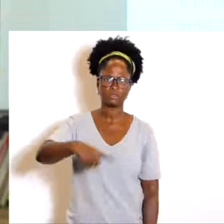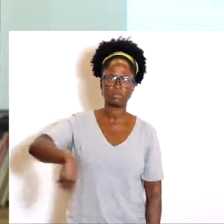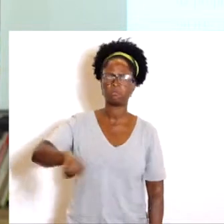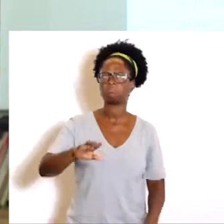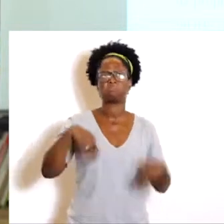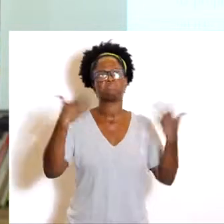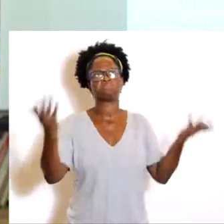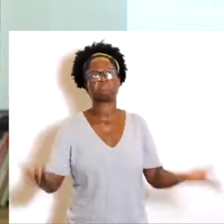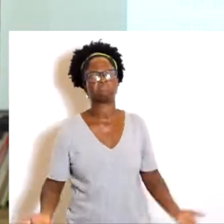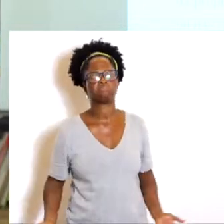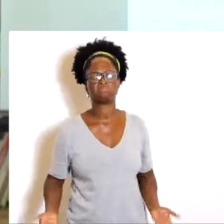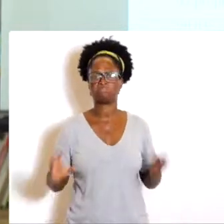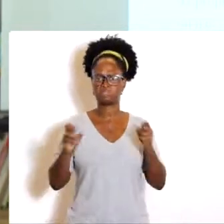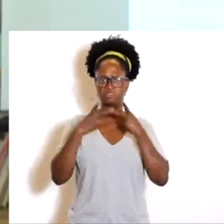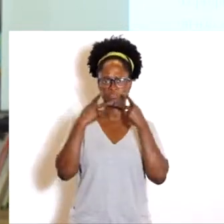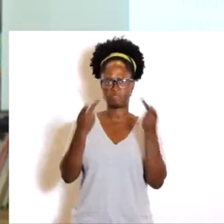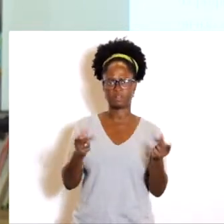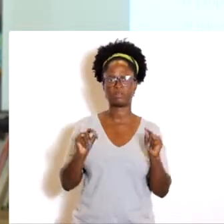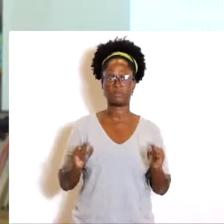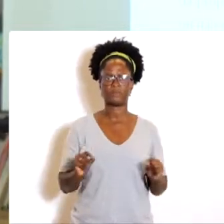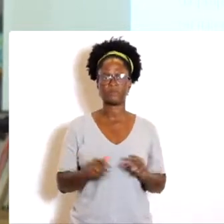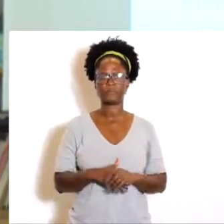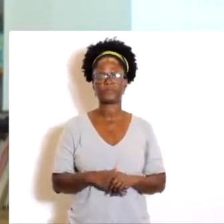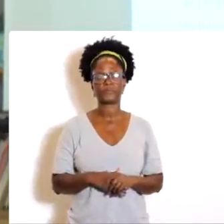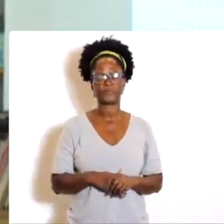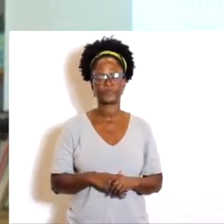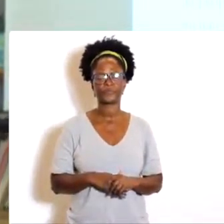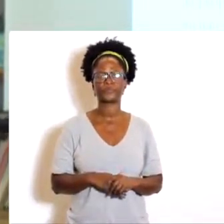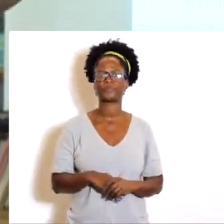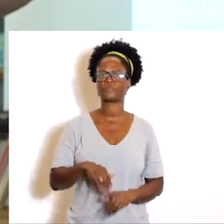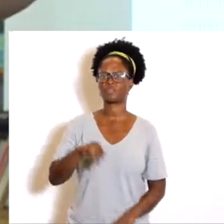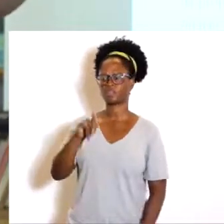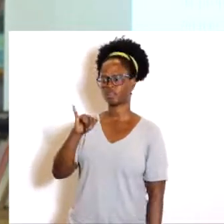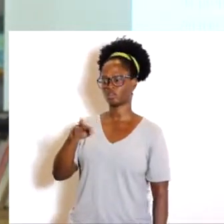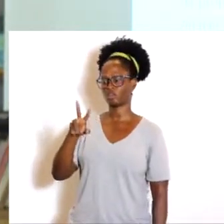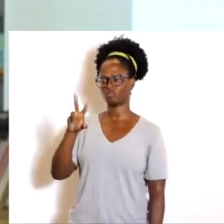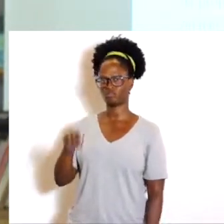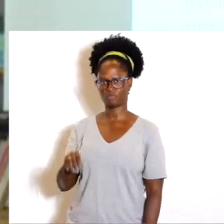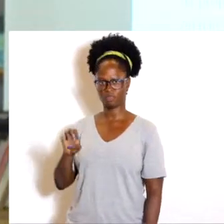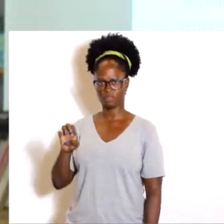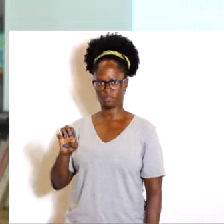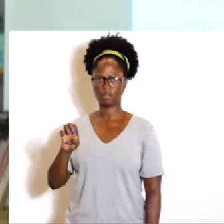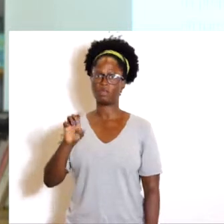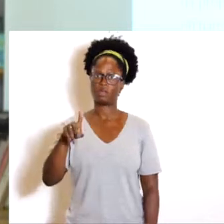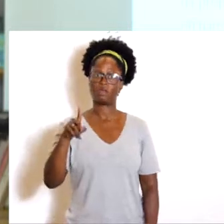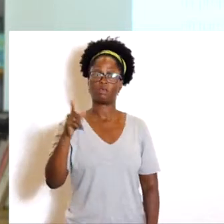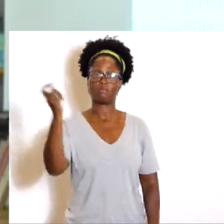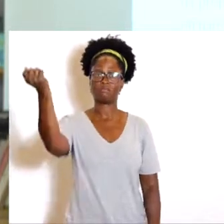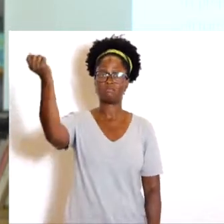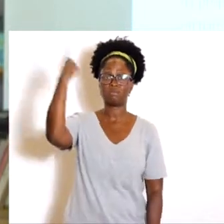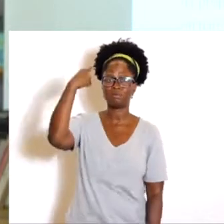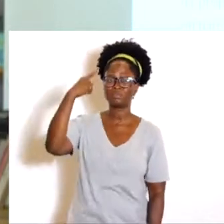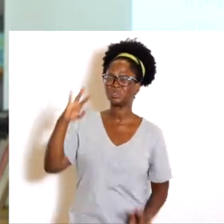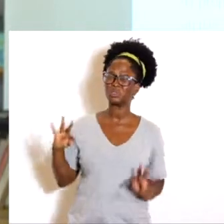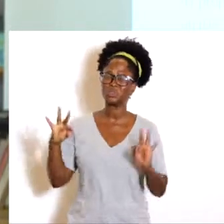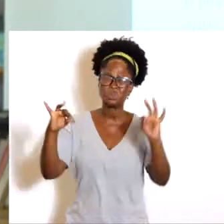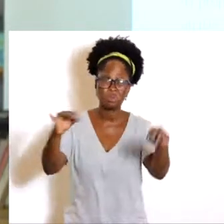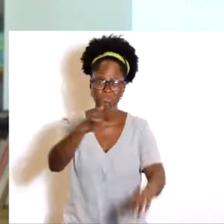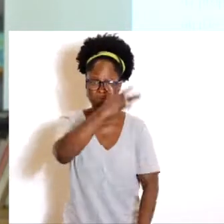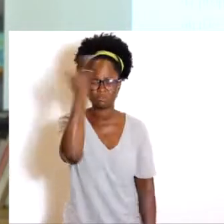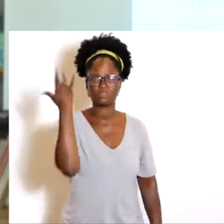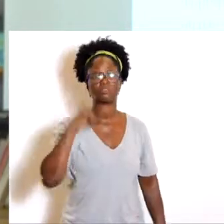lá poderíamos dizer que jovane martins com sol na cabeça todos esses sujeitos